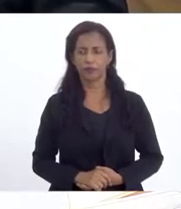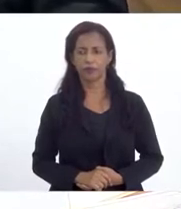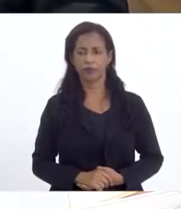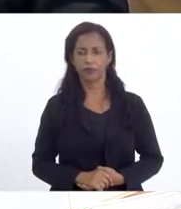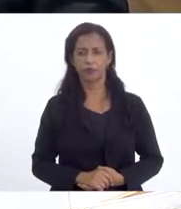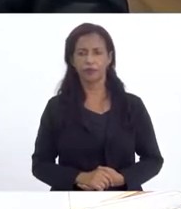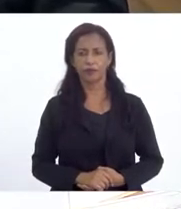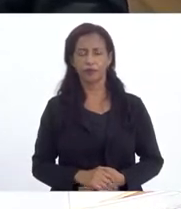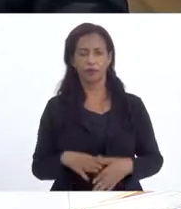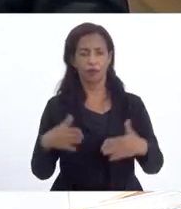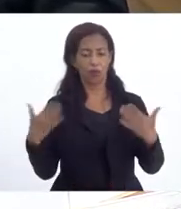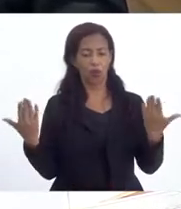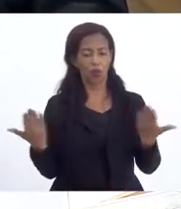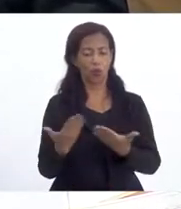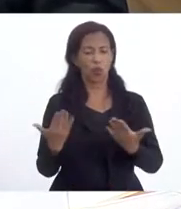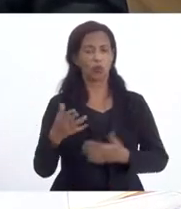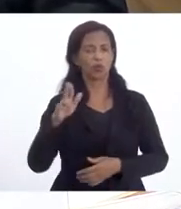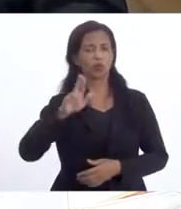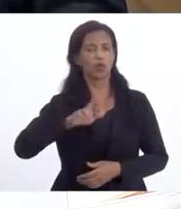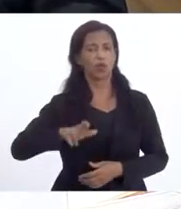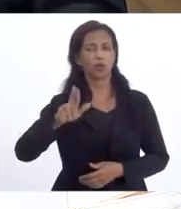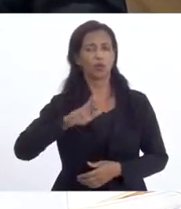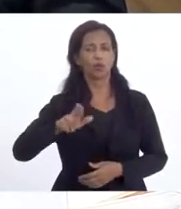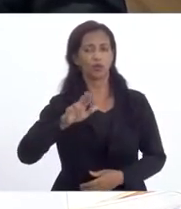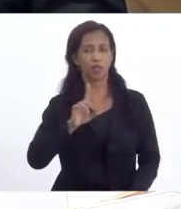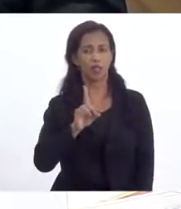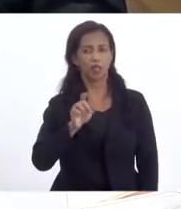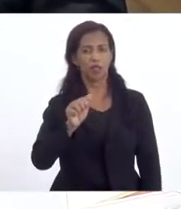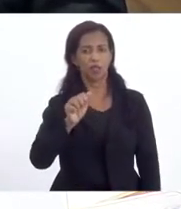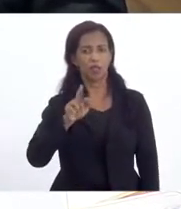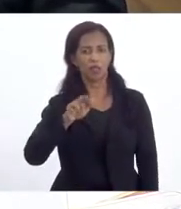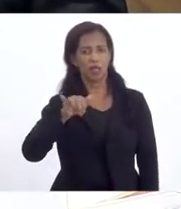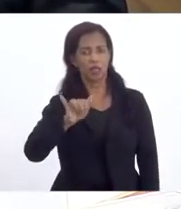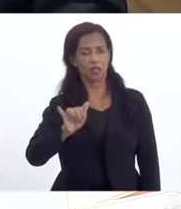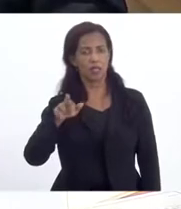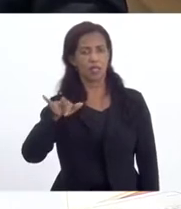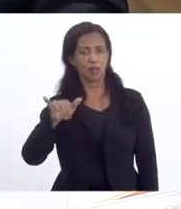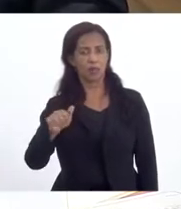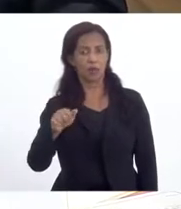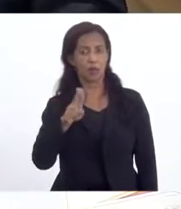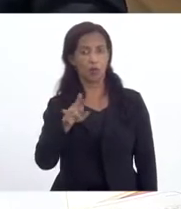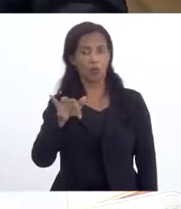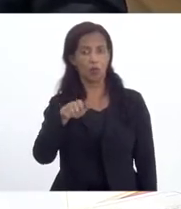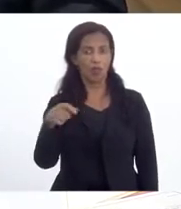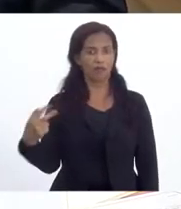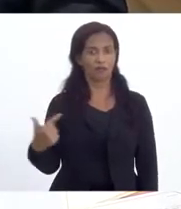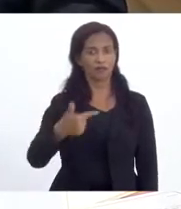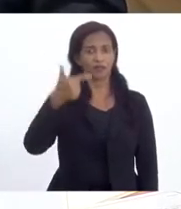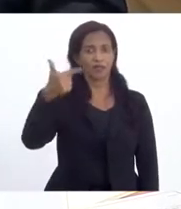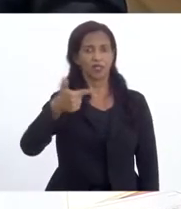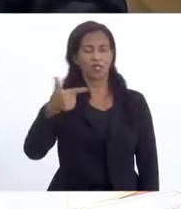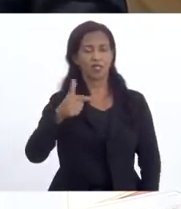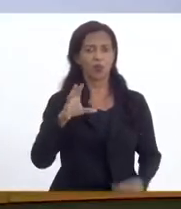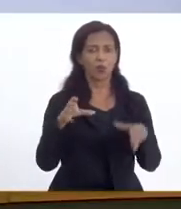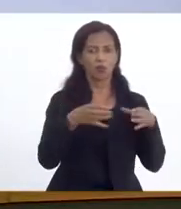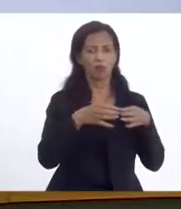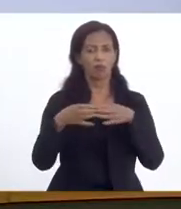Hoje, a Universidade Estadual Norte Fluminense Darcy Ribeiro, o UENF, tem o prazer de sediar a segunda edição da Caravana da